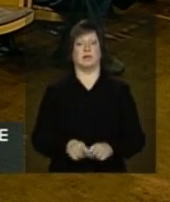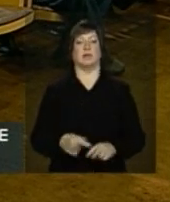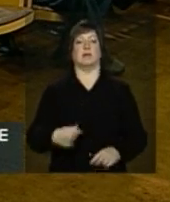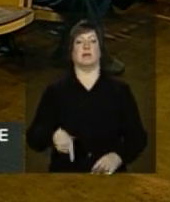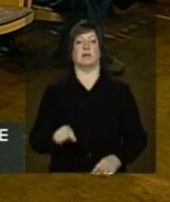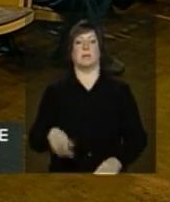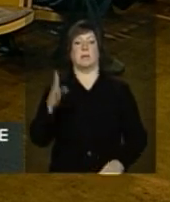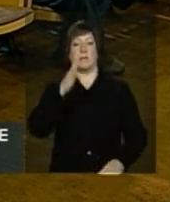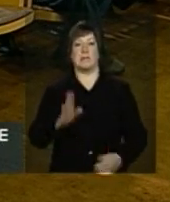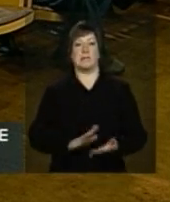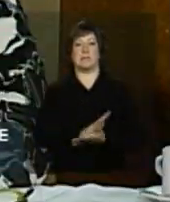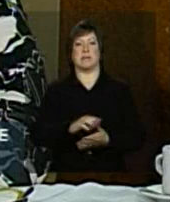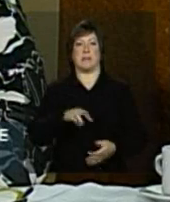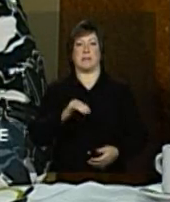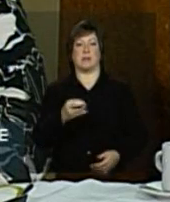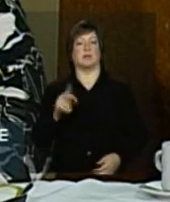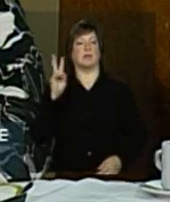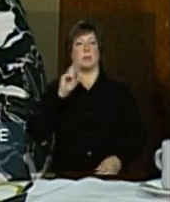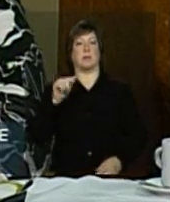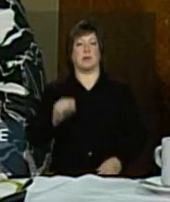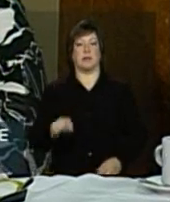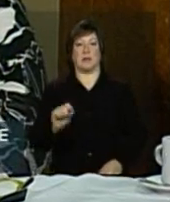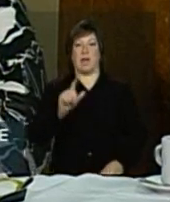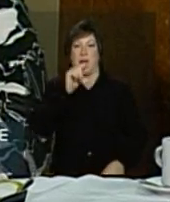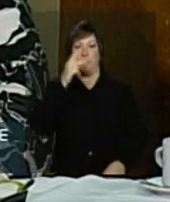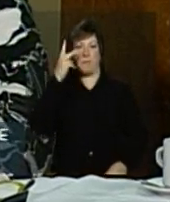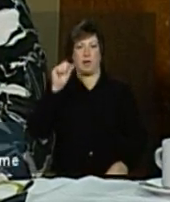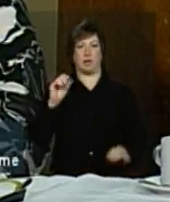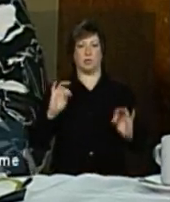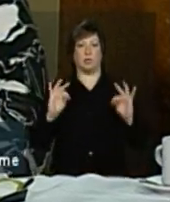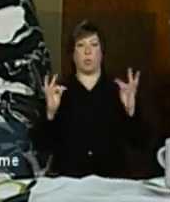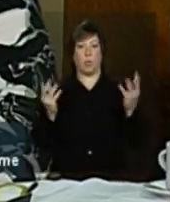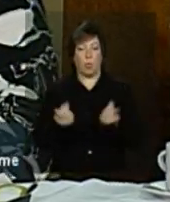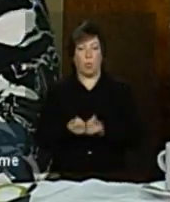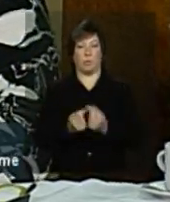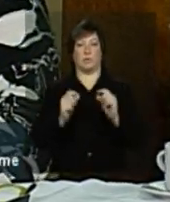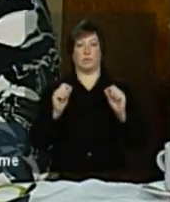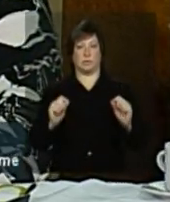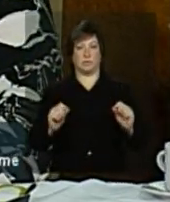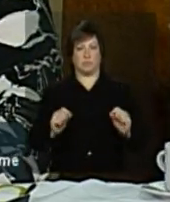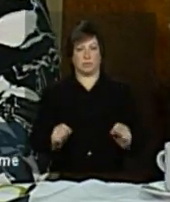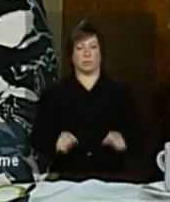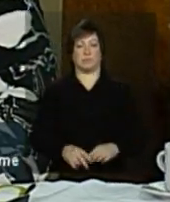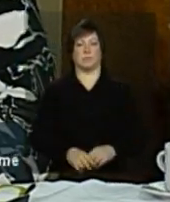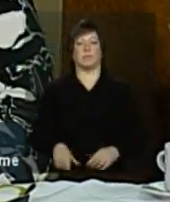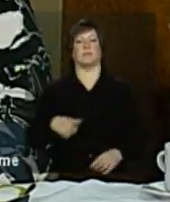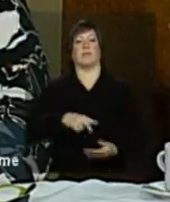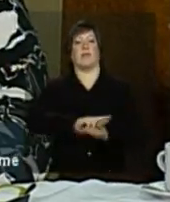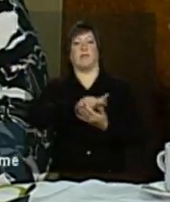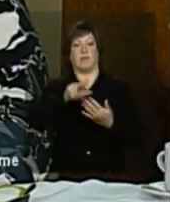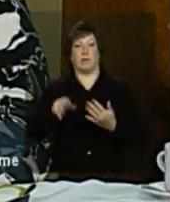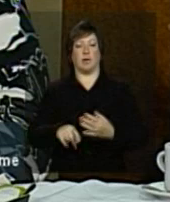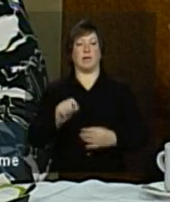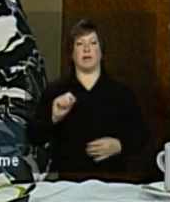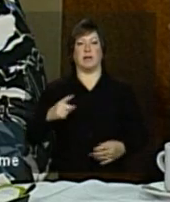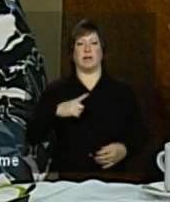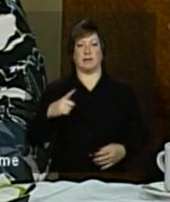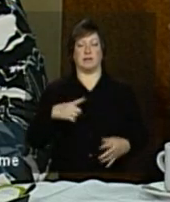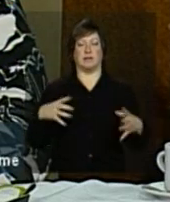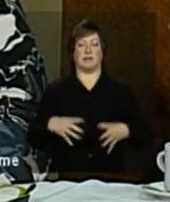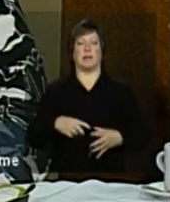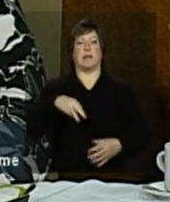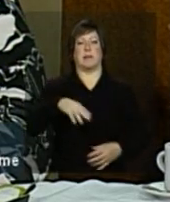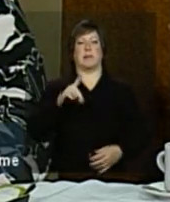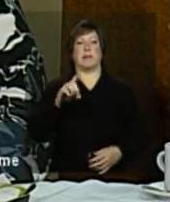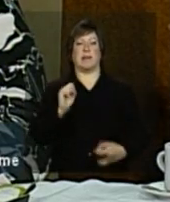miséria as ações do água para todos e nos coordena temos aqui Várias Vários parceiros do MDS